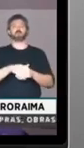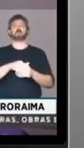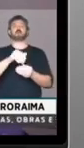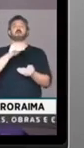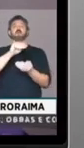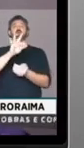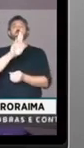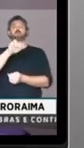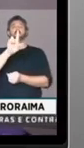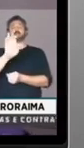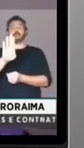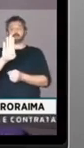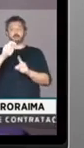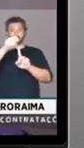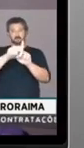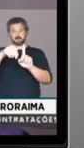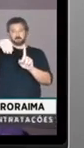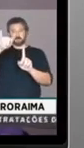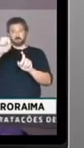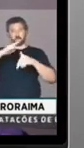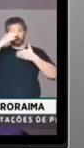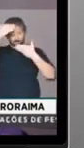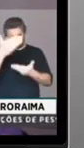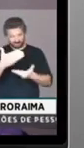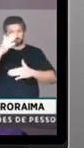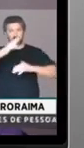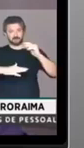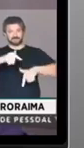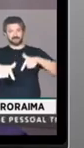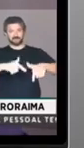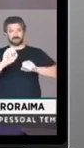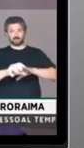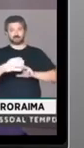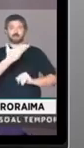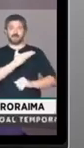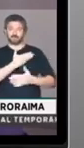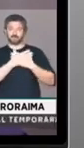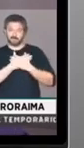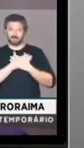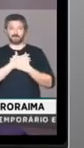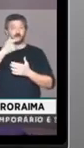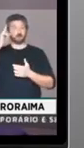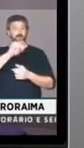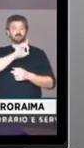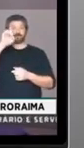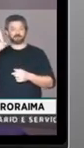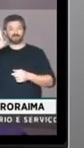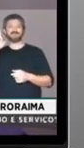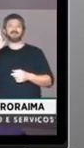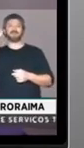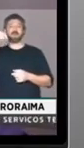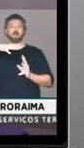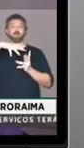Fundeb em maio. Faço aqui minha homenagem aos trabalhadores de educação, meus colegas, pelo dia de ontem, que foi